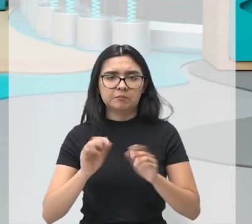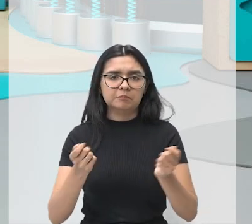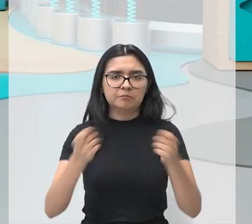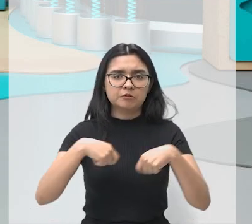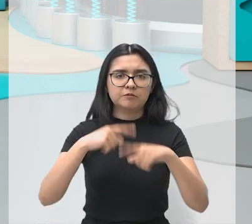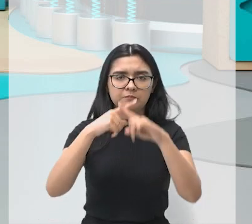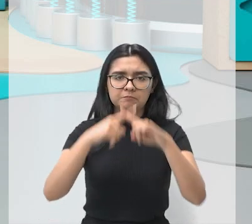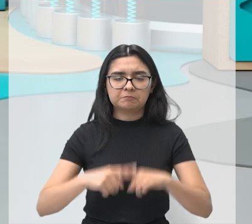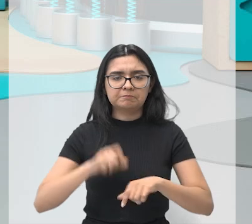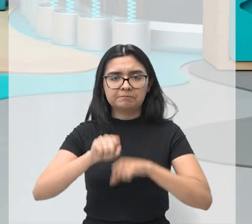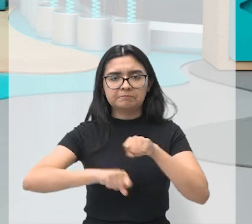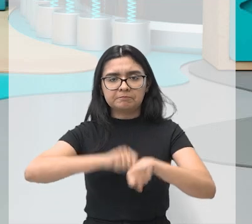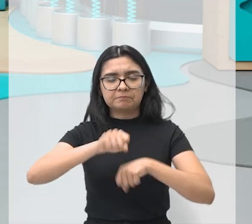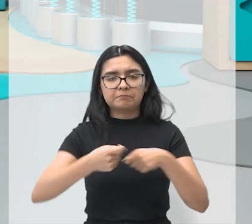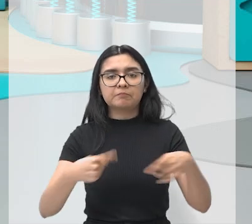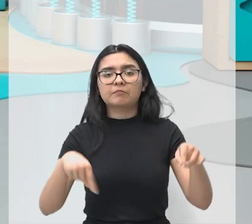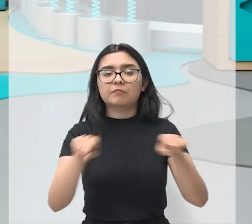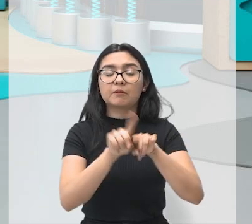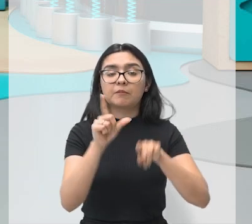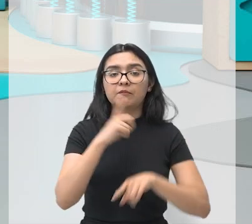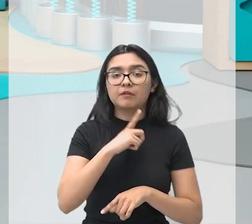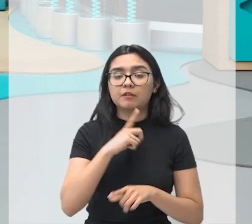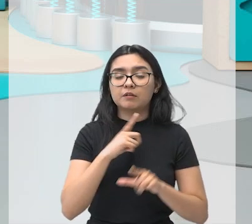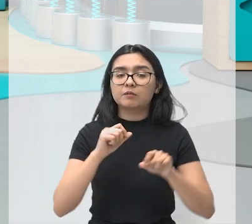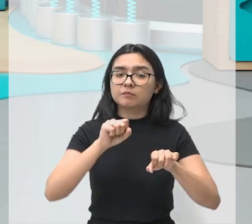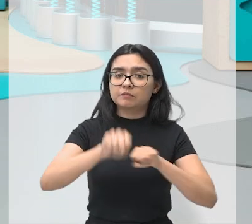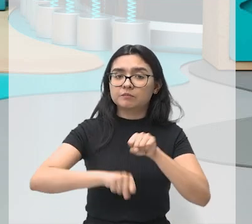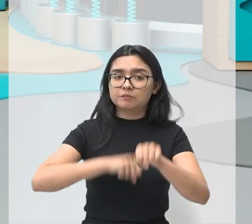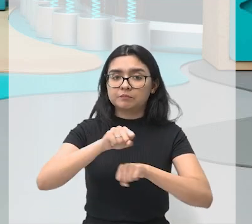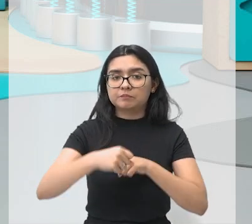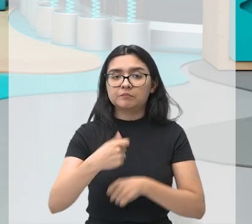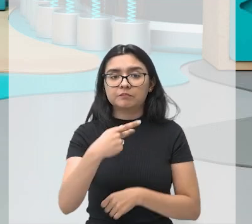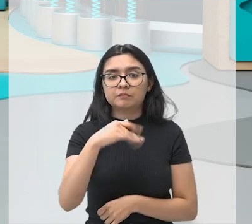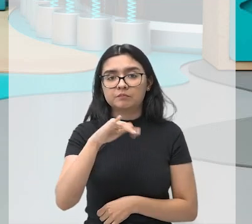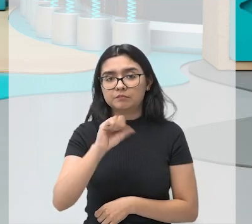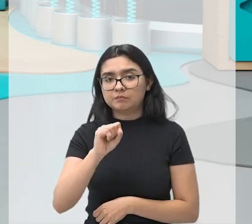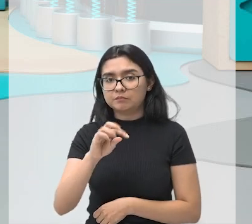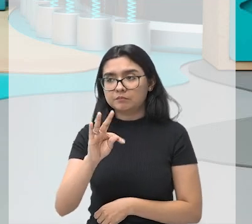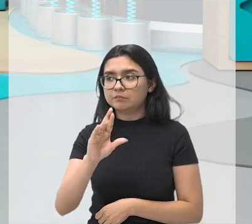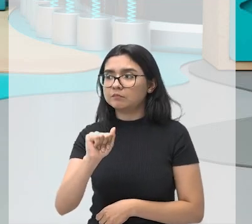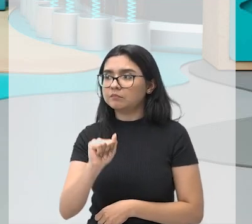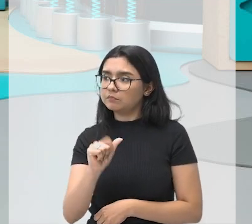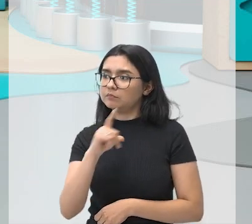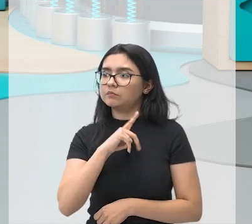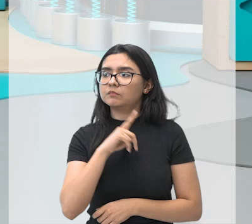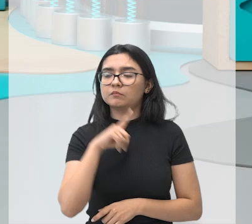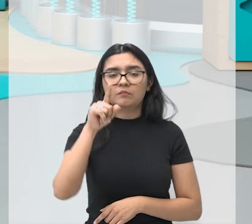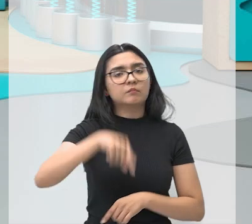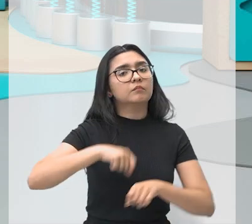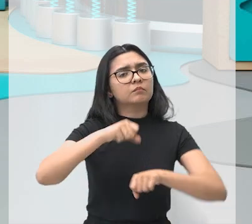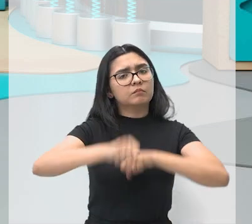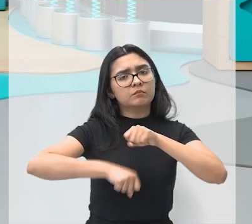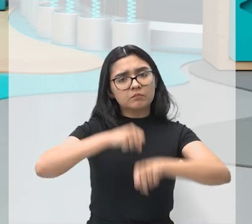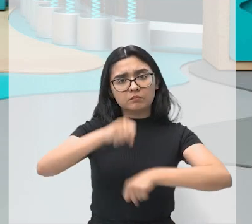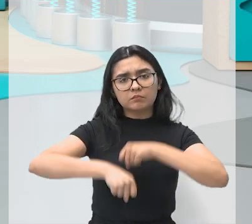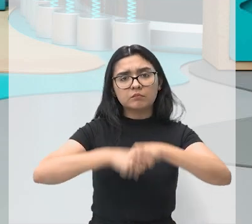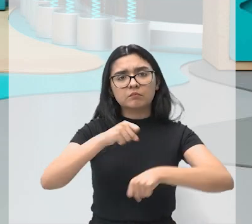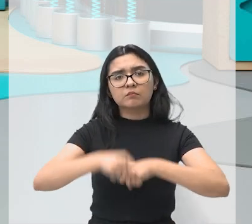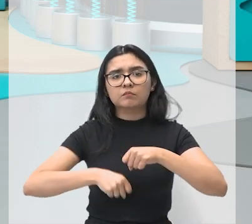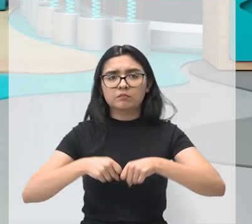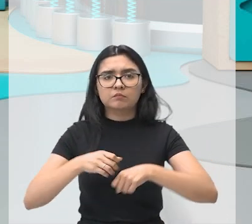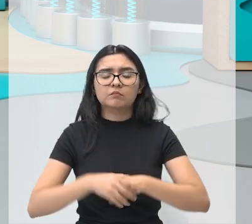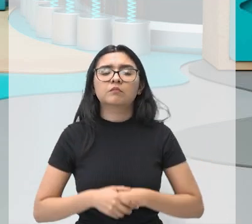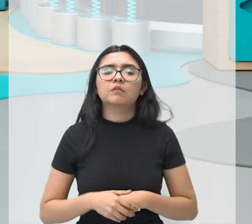aconteça essas provas. A gente vai ter também o ciclismo de pista, que são as corridas de bicicletas que acontecem em